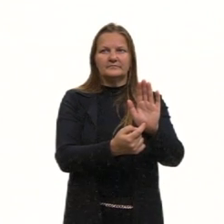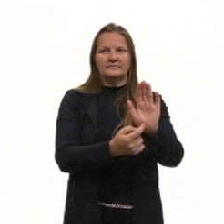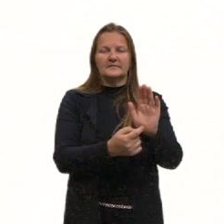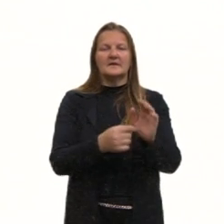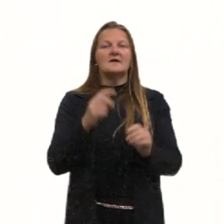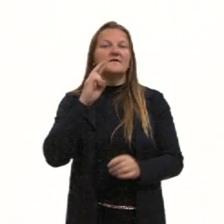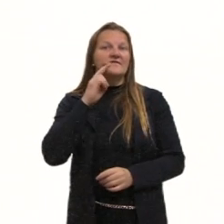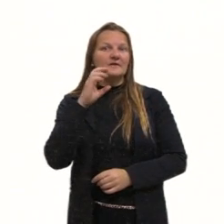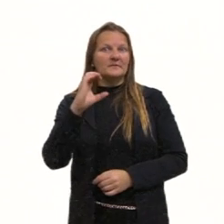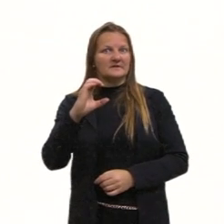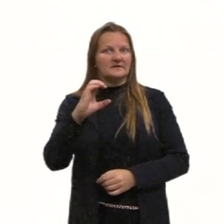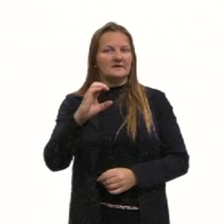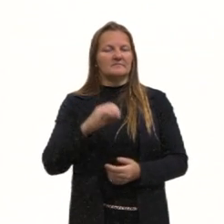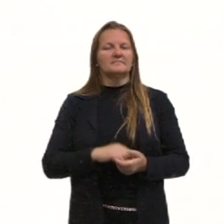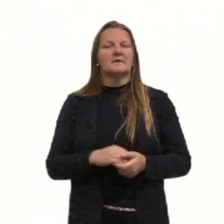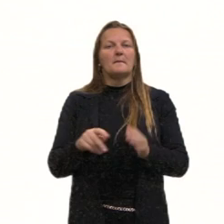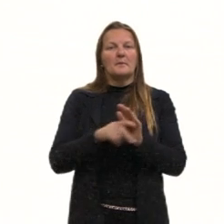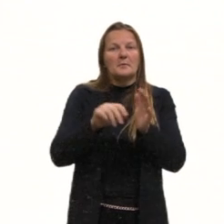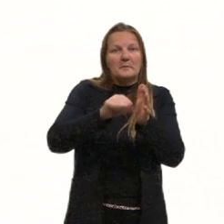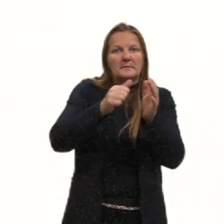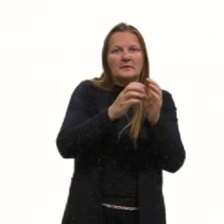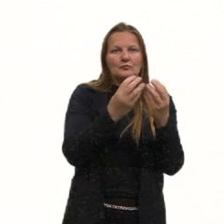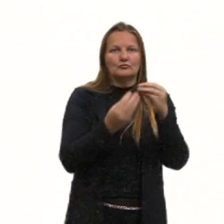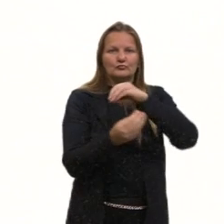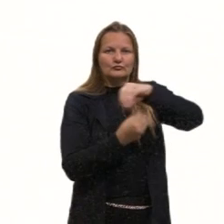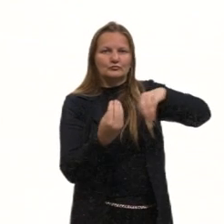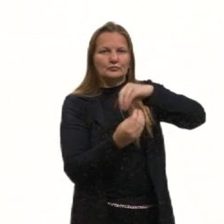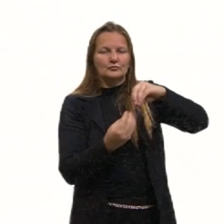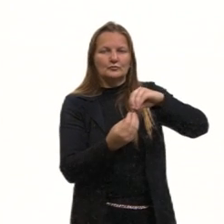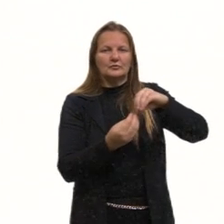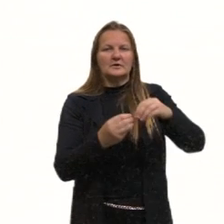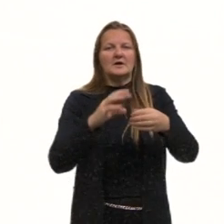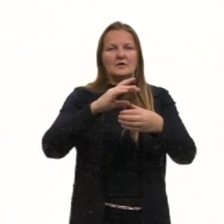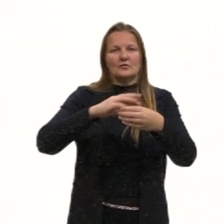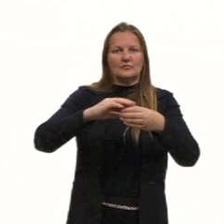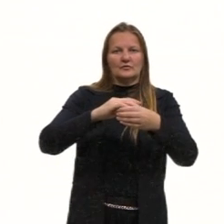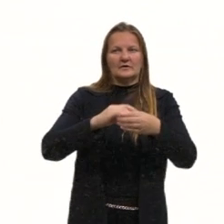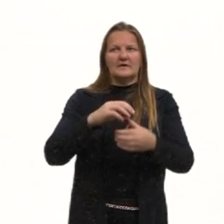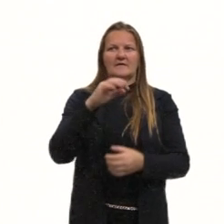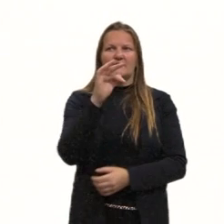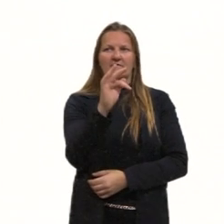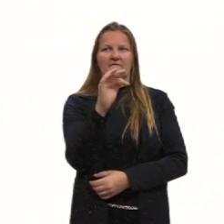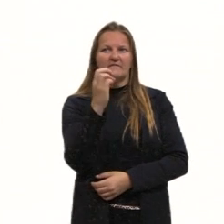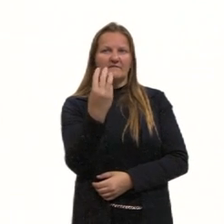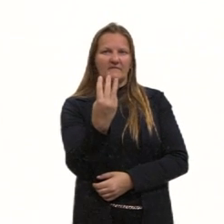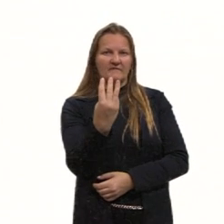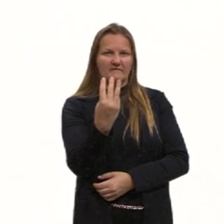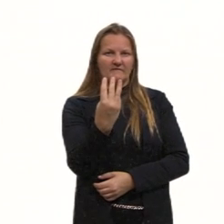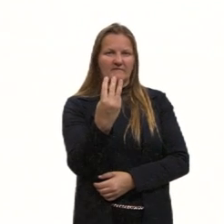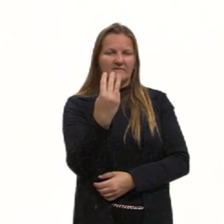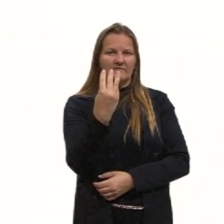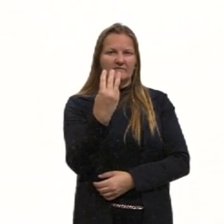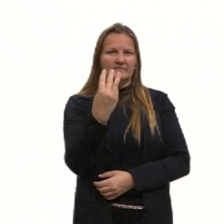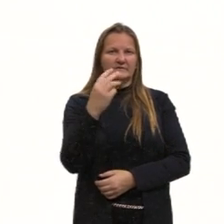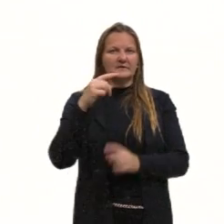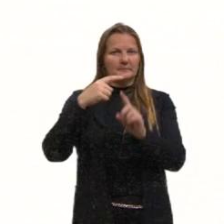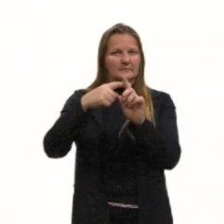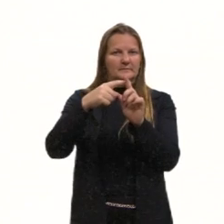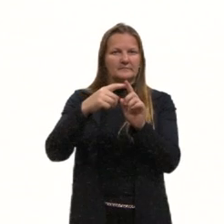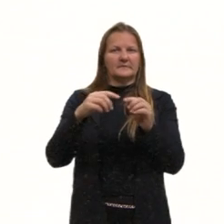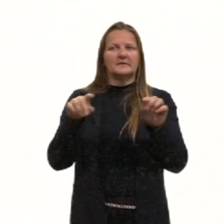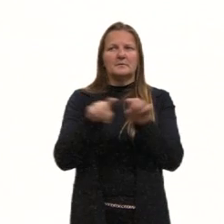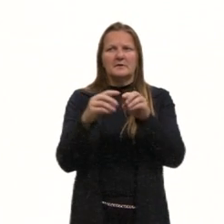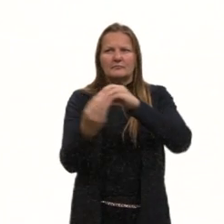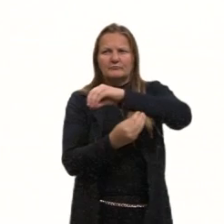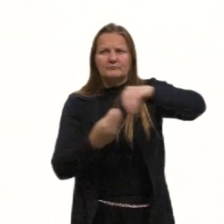vitamina C ou estas corpo né que é o primeiro composto mas o ferro três mais Depois temos também o composto da